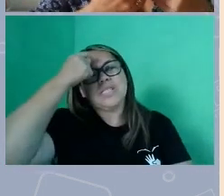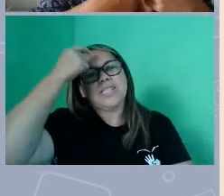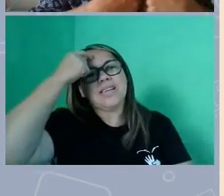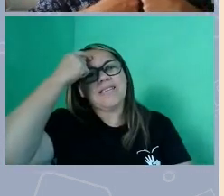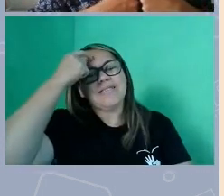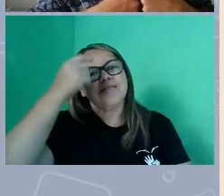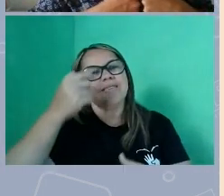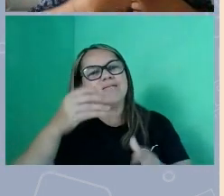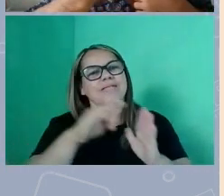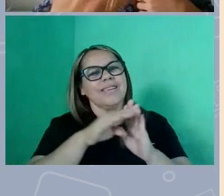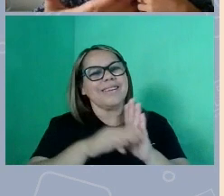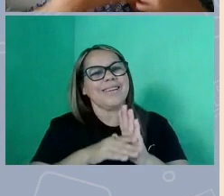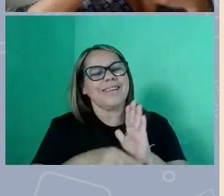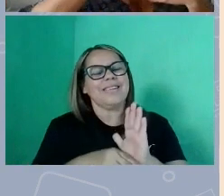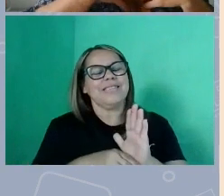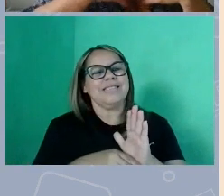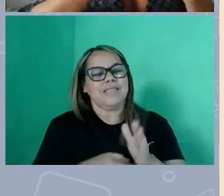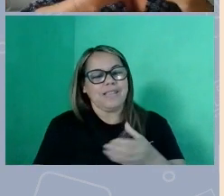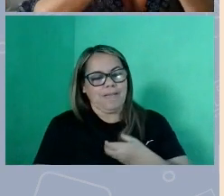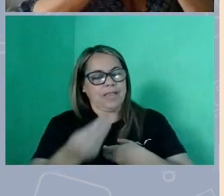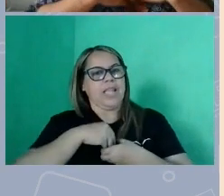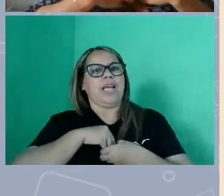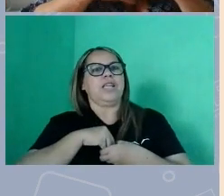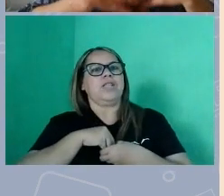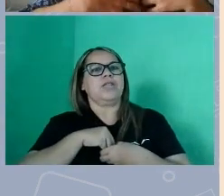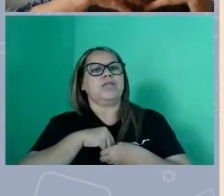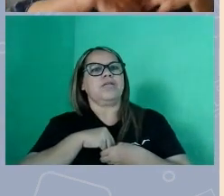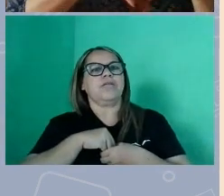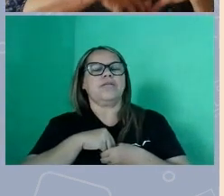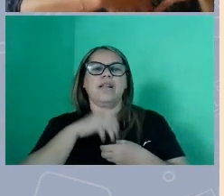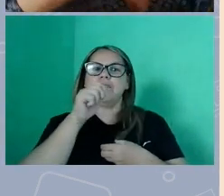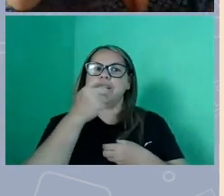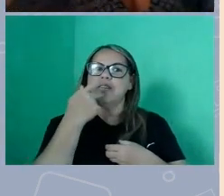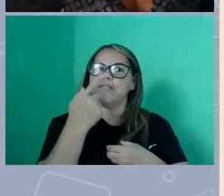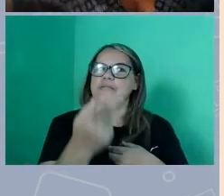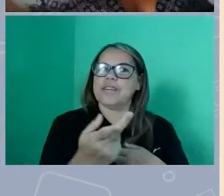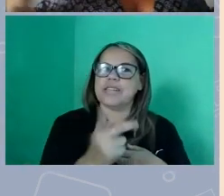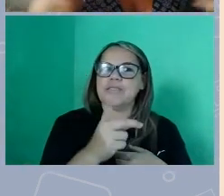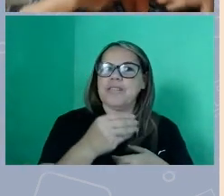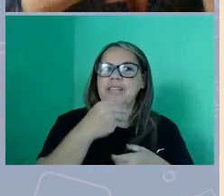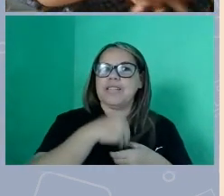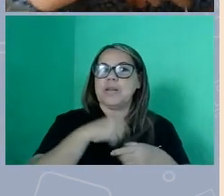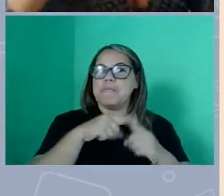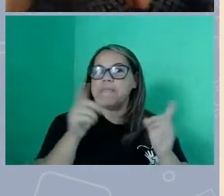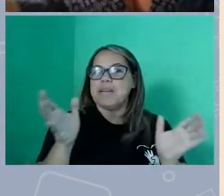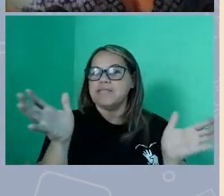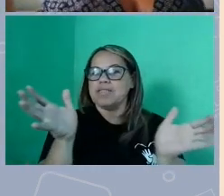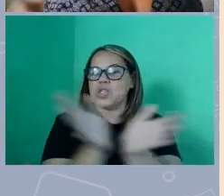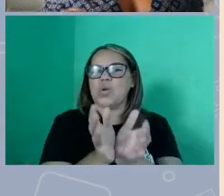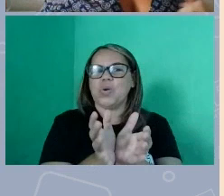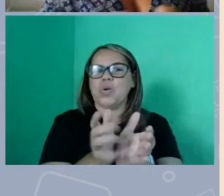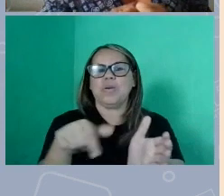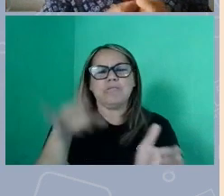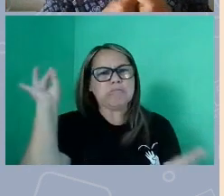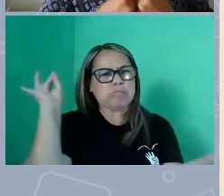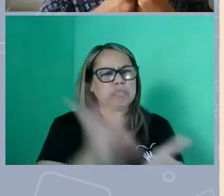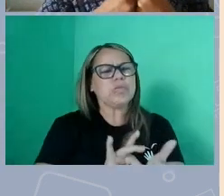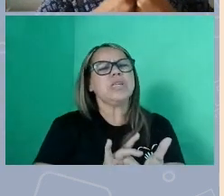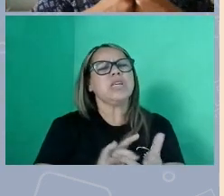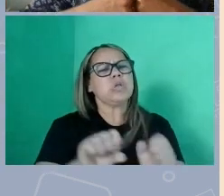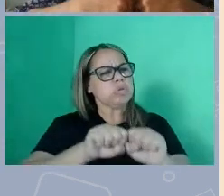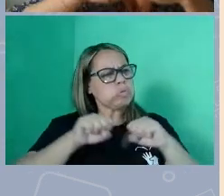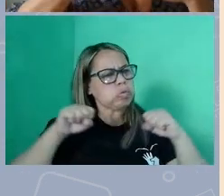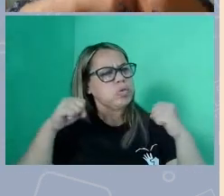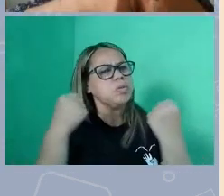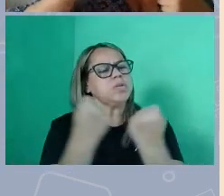primeiro que a gente já viu aqui na letra A que não é algo intrínseco é algo que faz parte de uma coletividade de uma realidade social